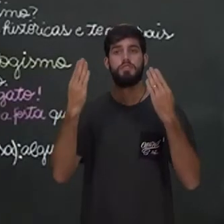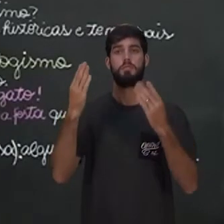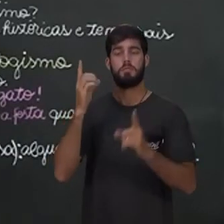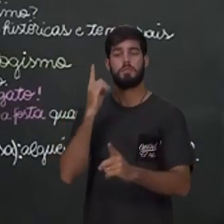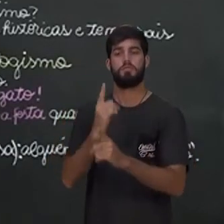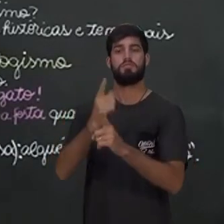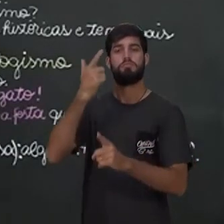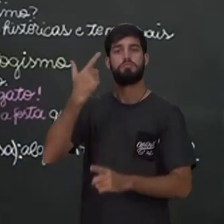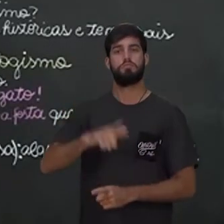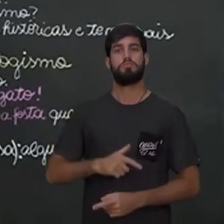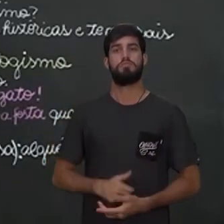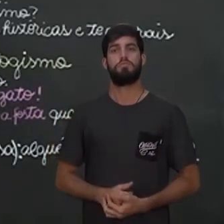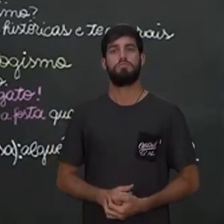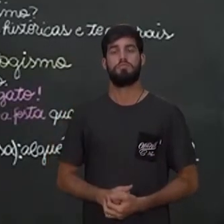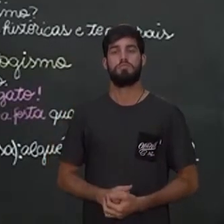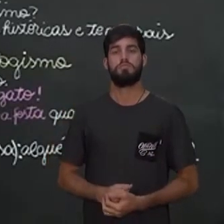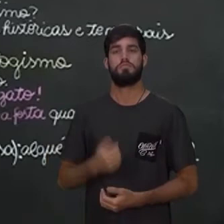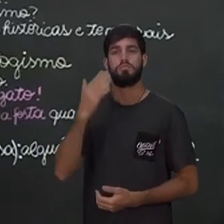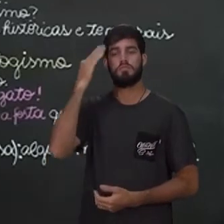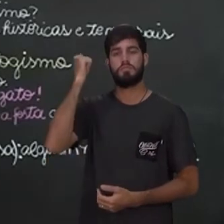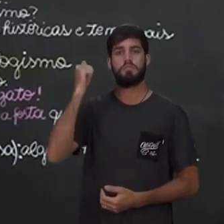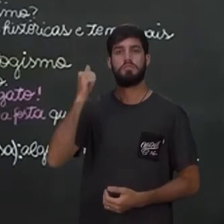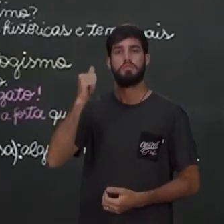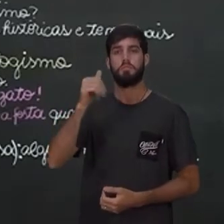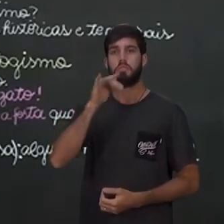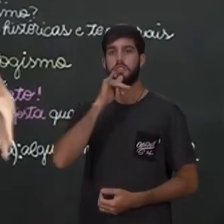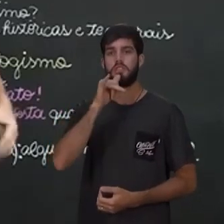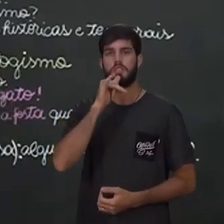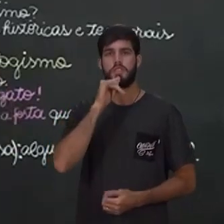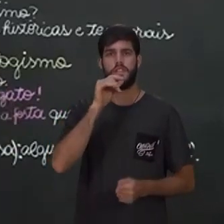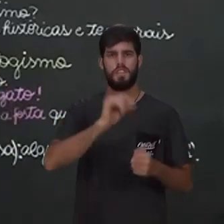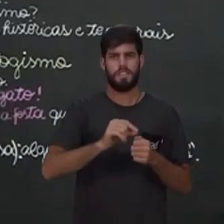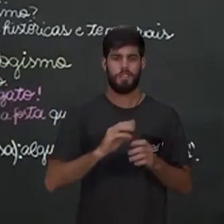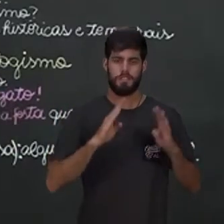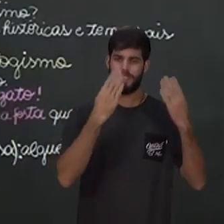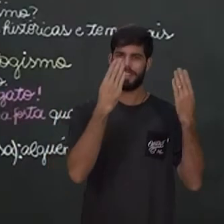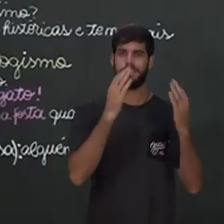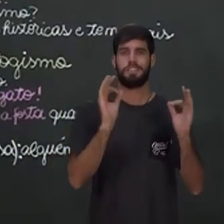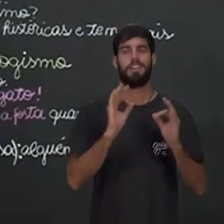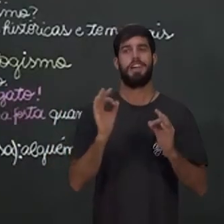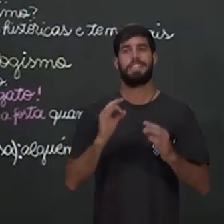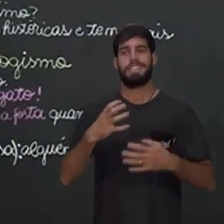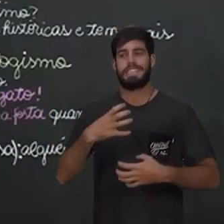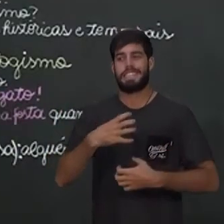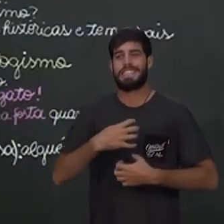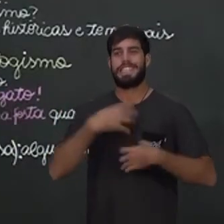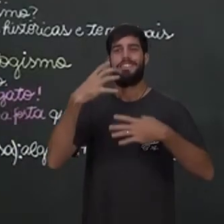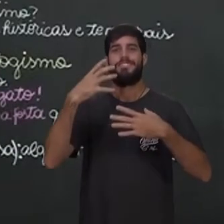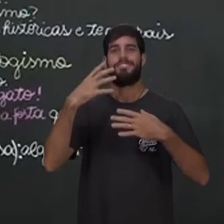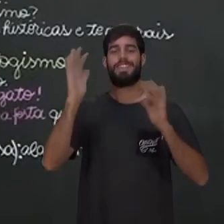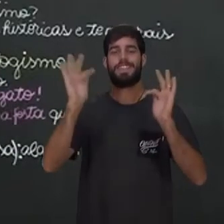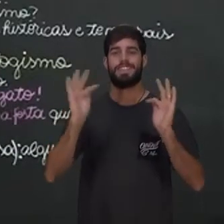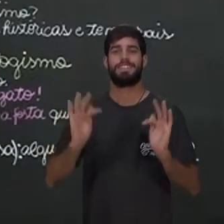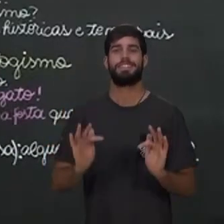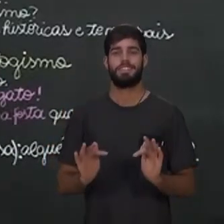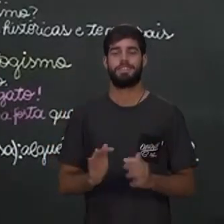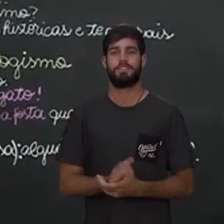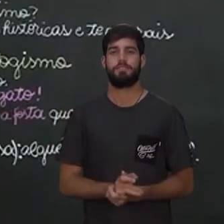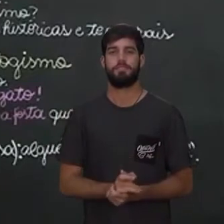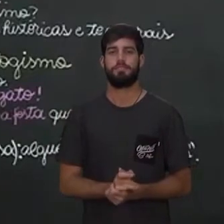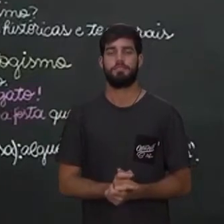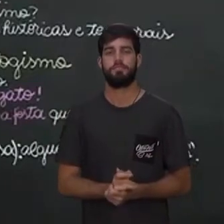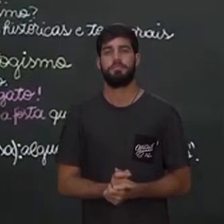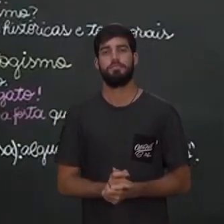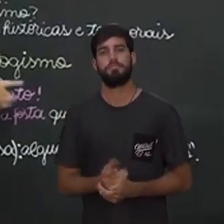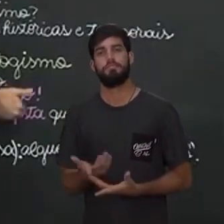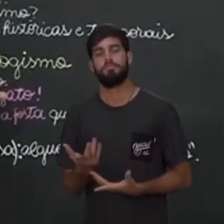encontrarem novamente. Aí a gente sabe que nesse caso não é literalmente fazer uma festa, é ficar feliz, ficar alegre, ficar contente. Então é uma